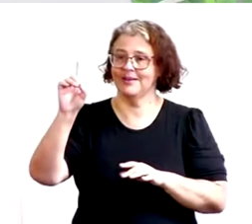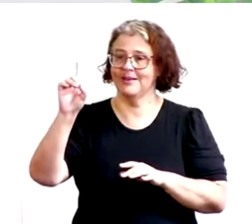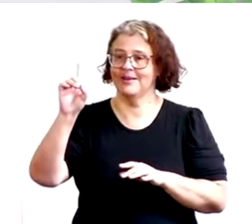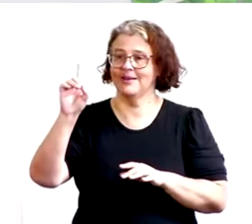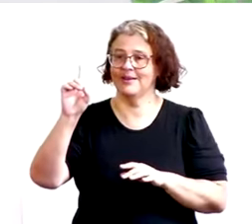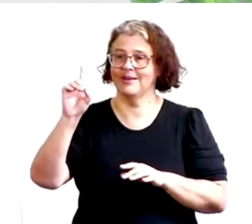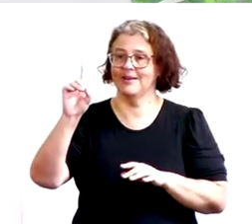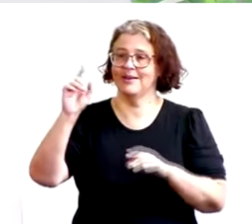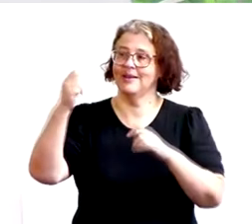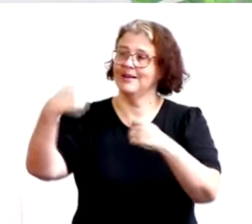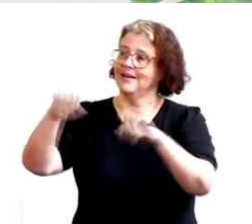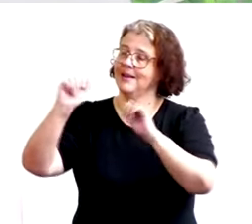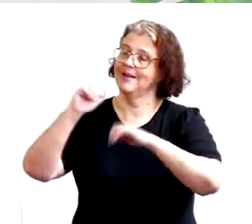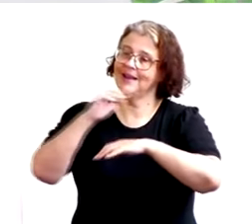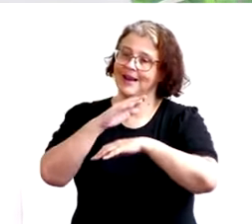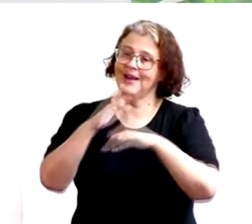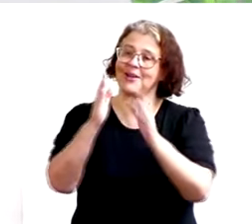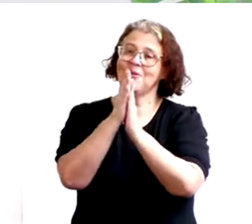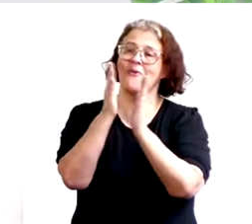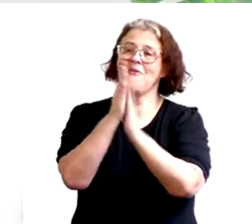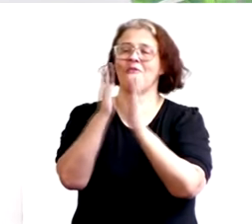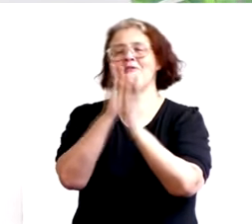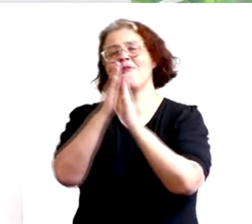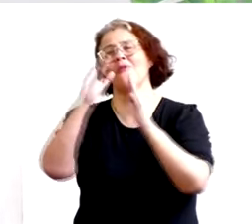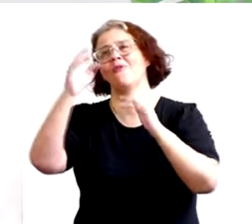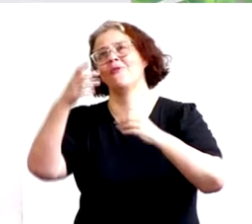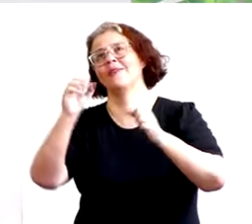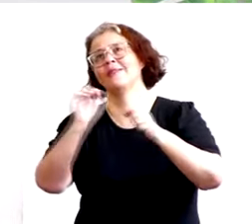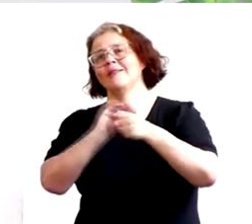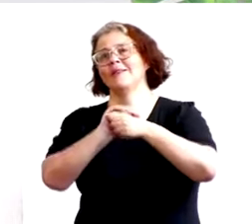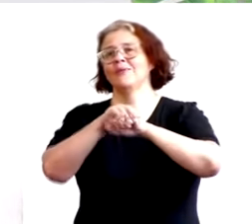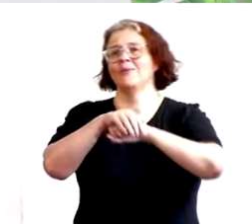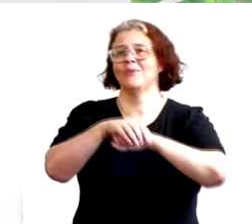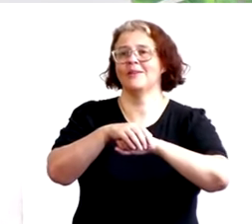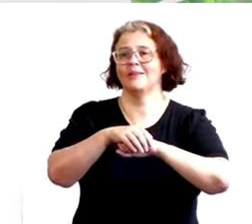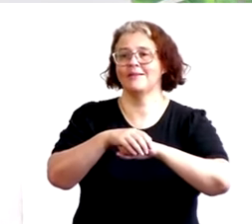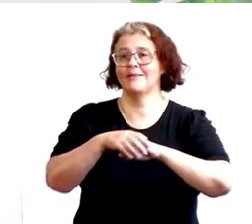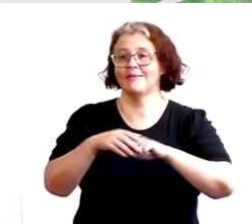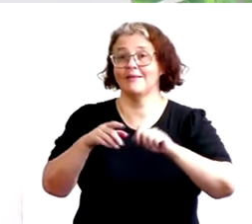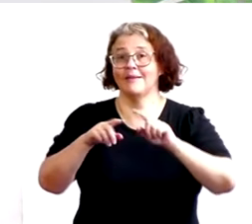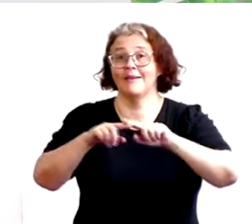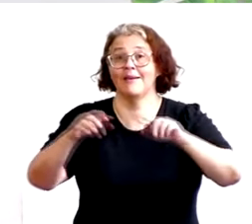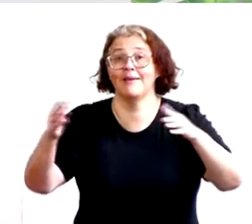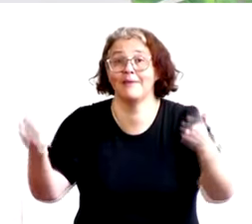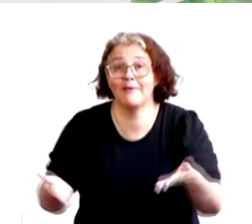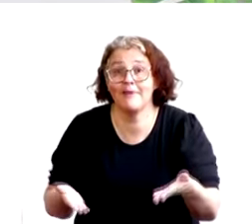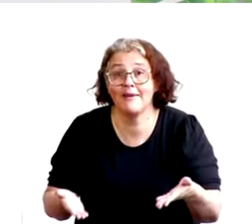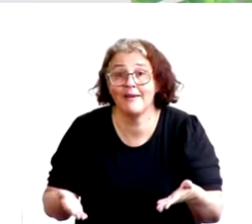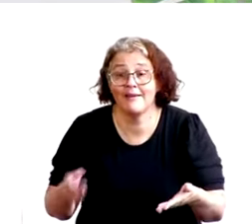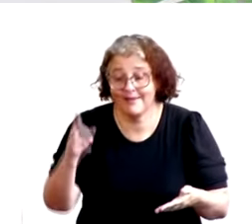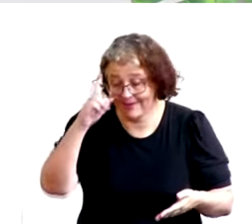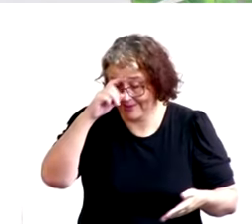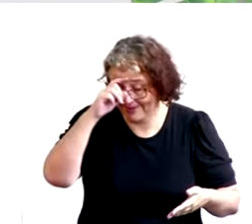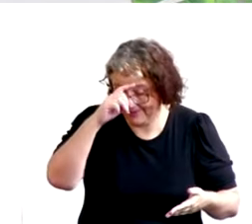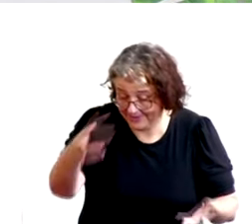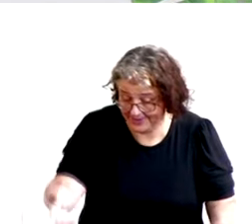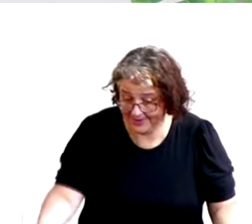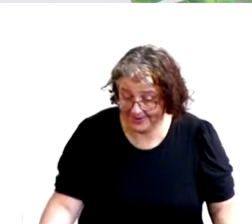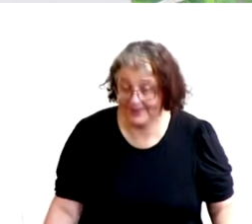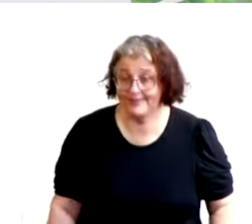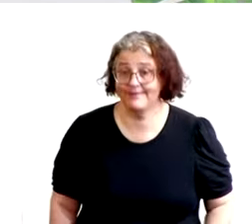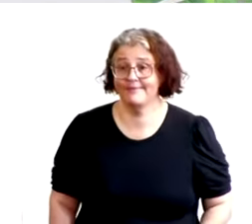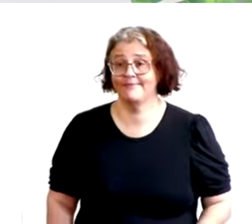a cantar louvores à noite agora tornaram-se duras memórias a sua dor é tão grande